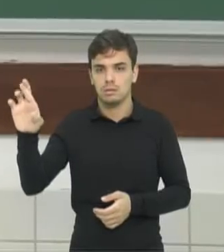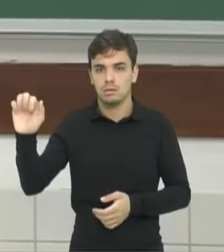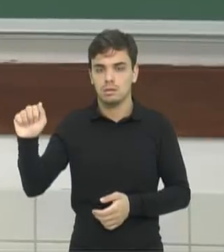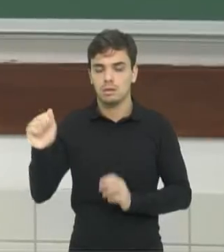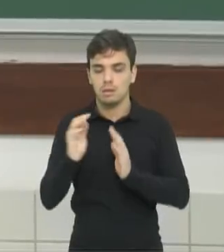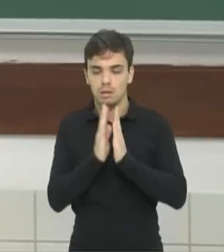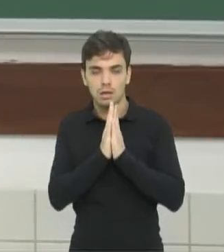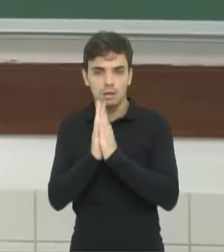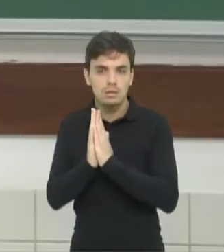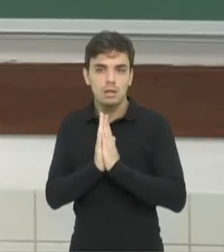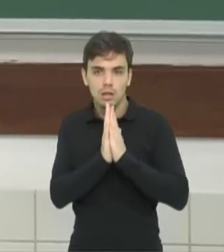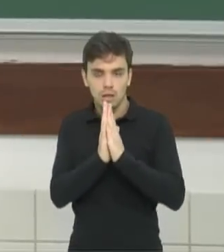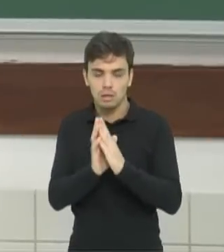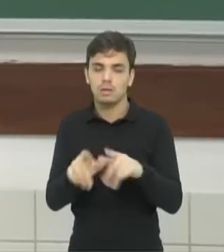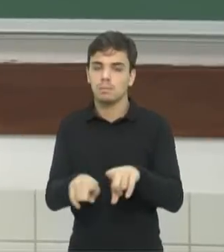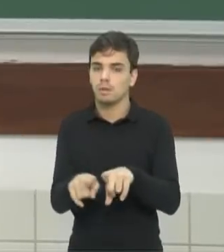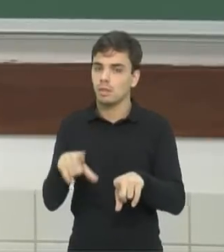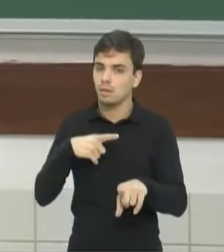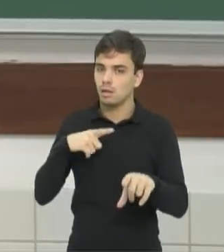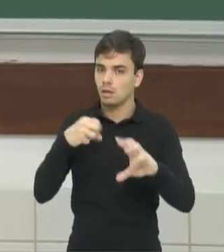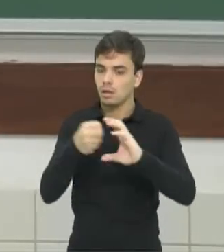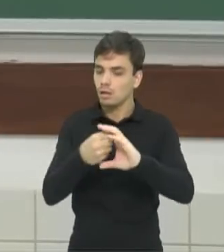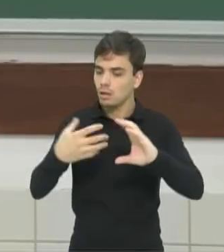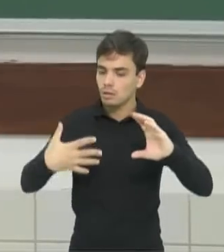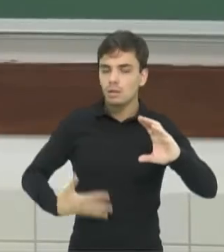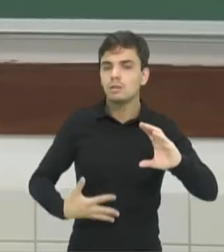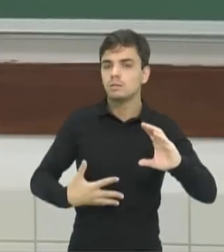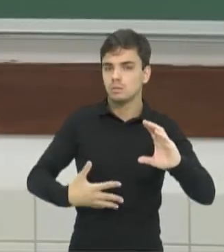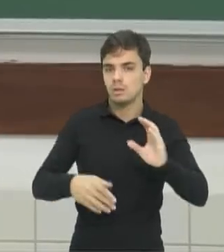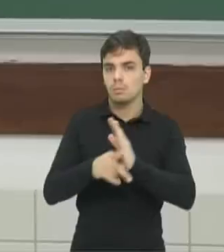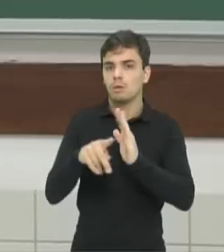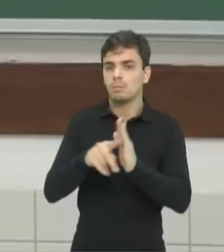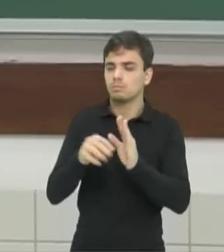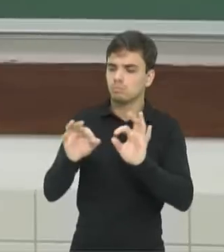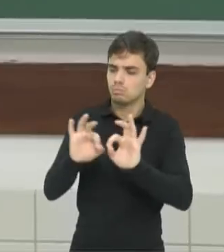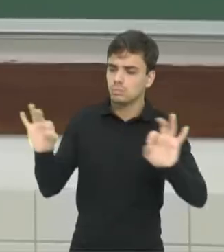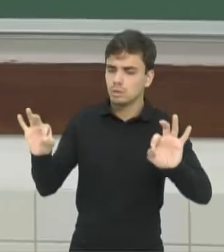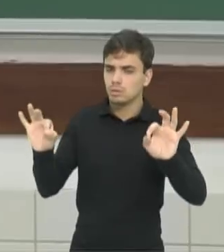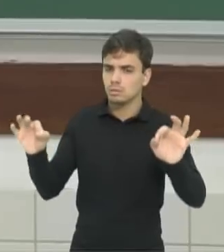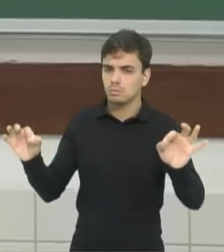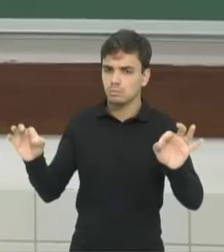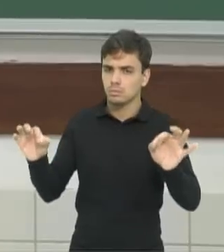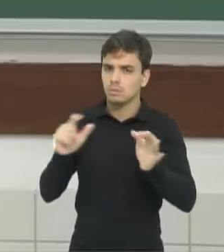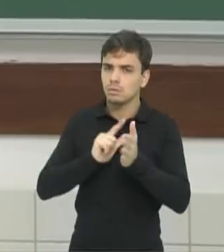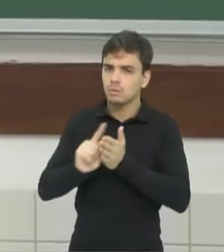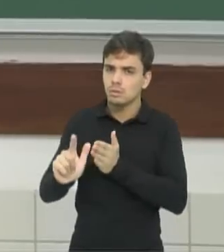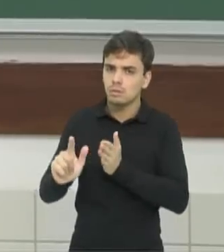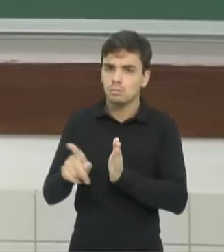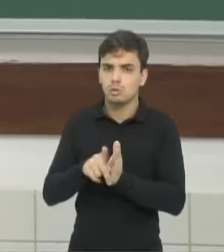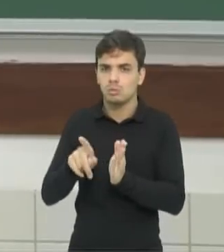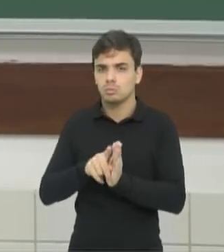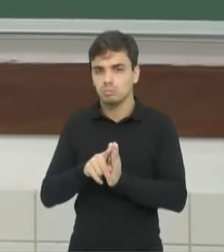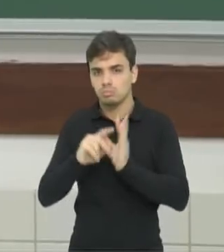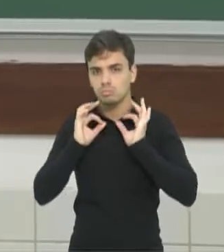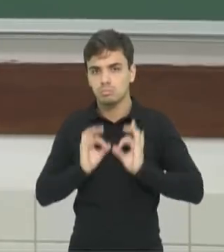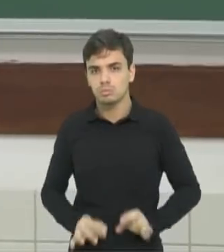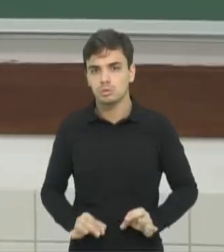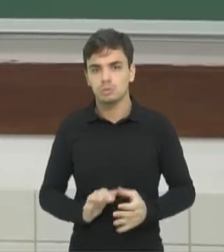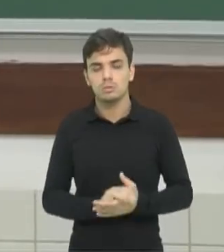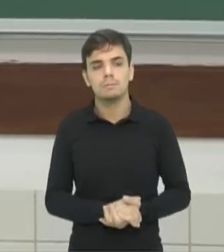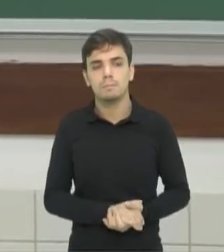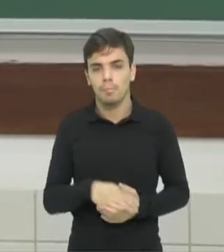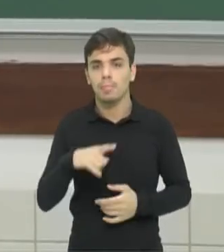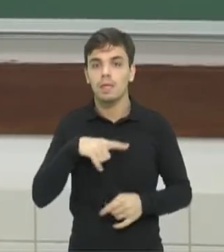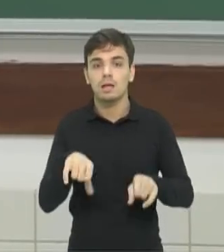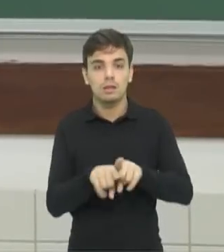a mesma característica, a questão de você realmente ter algo limpo, algo, né, bem simples da postura. E